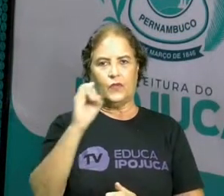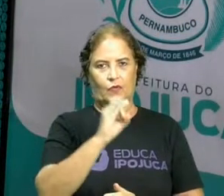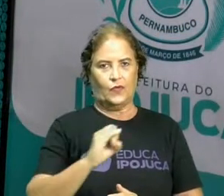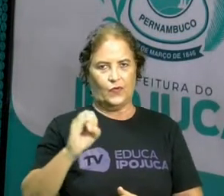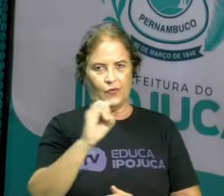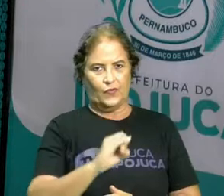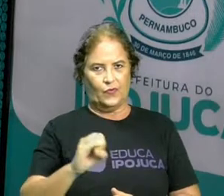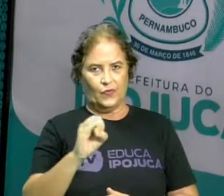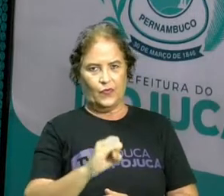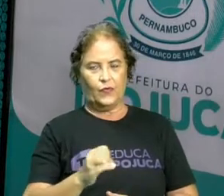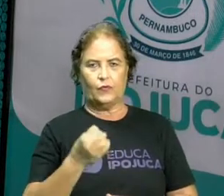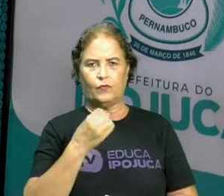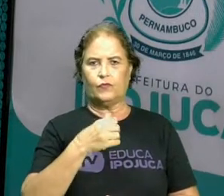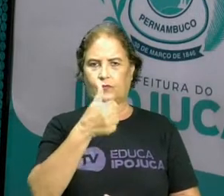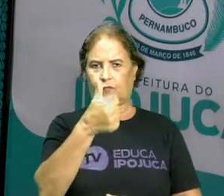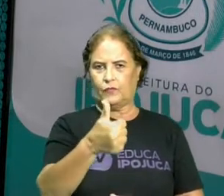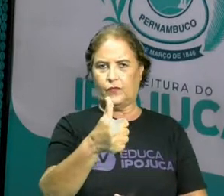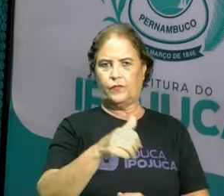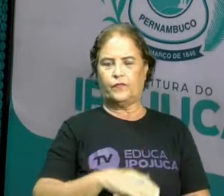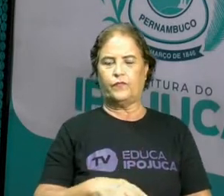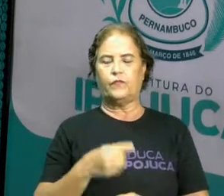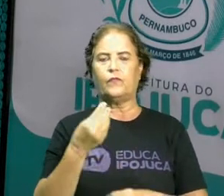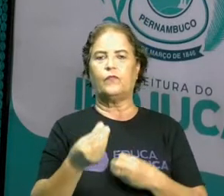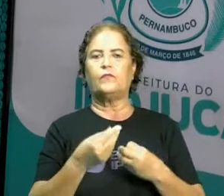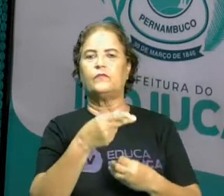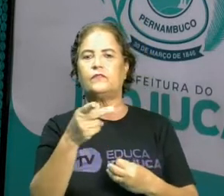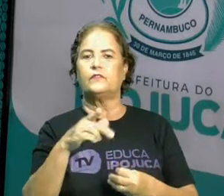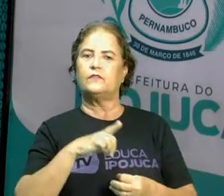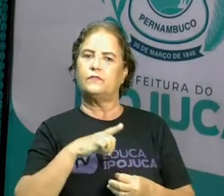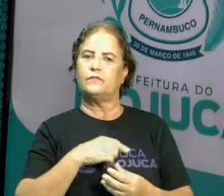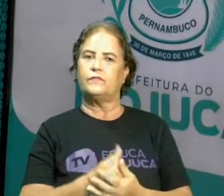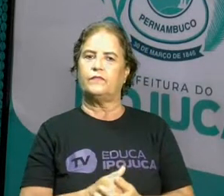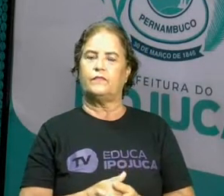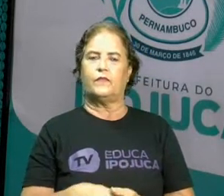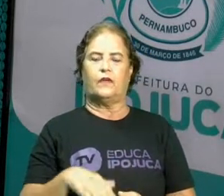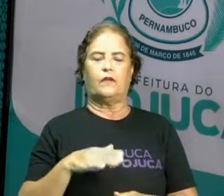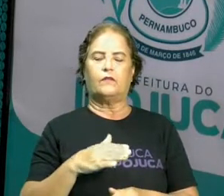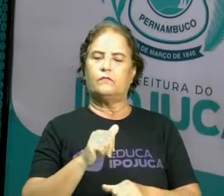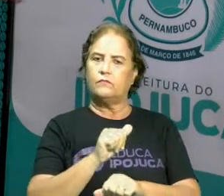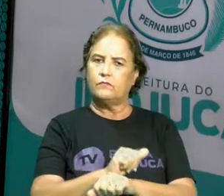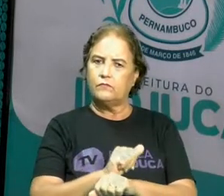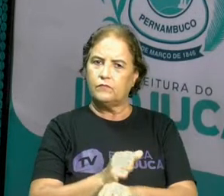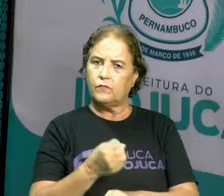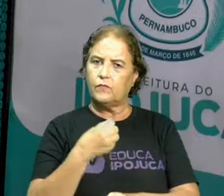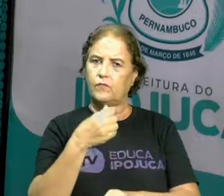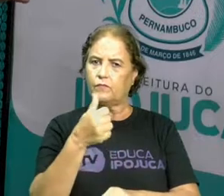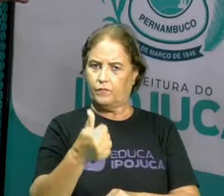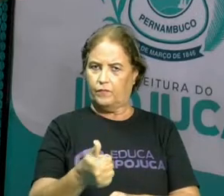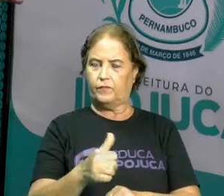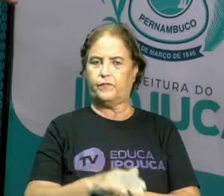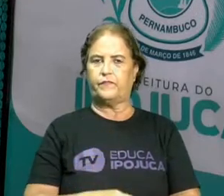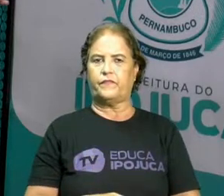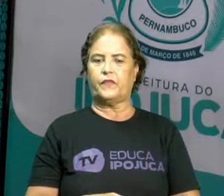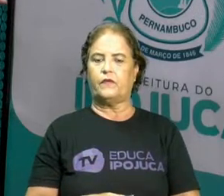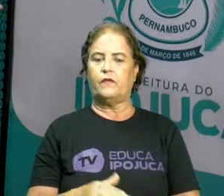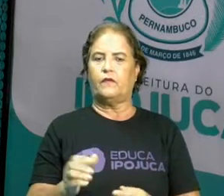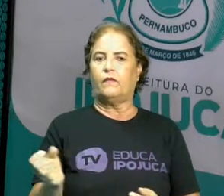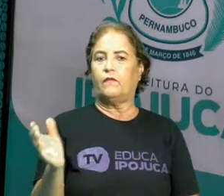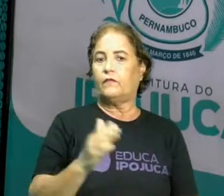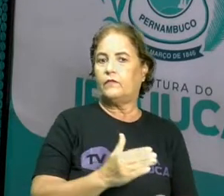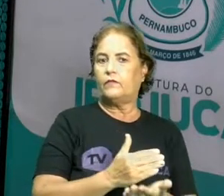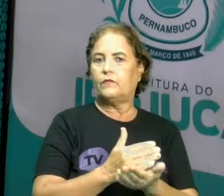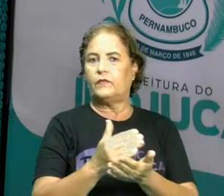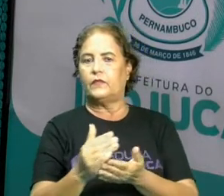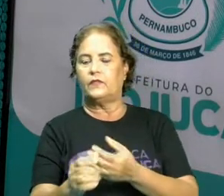Oi, gente, tudo bem? Como é que vocês estão? Espero que bem. E vamos iniciar o nosso